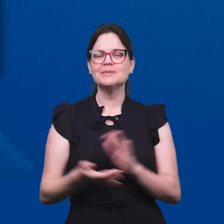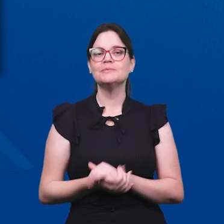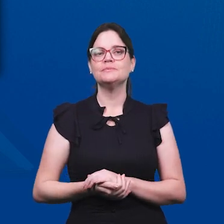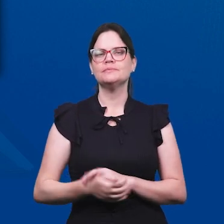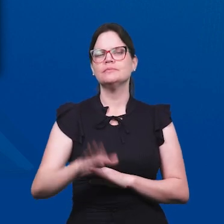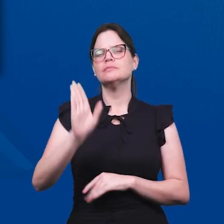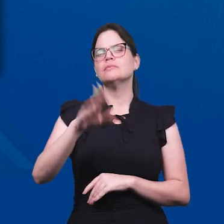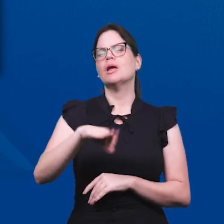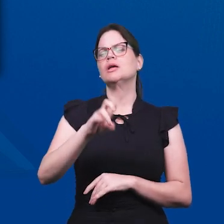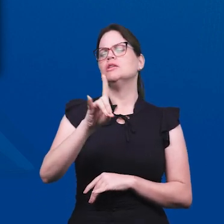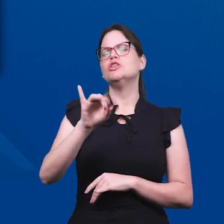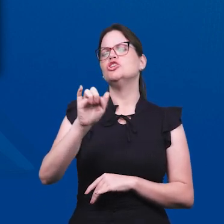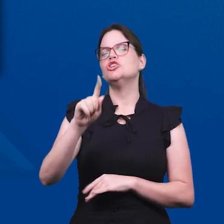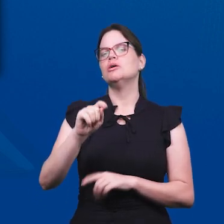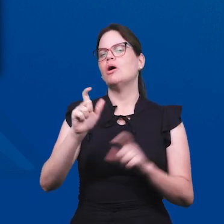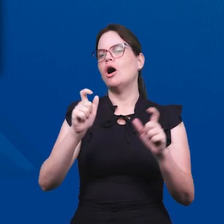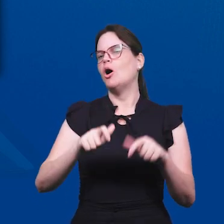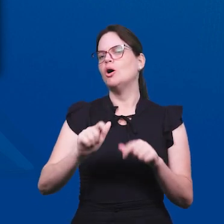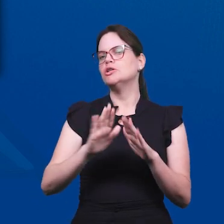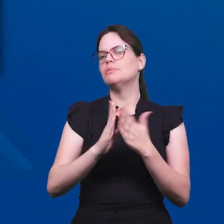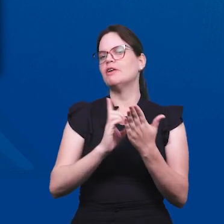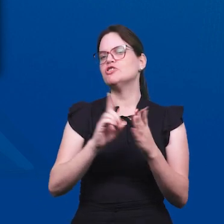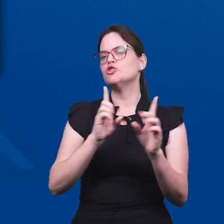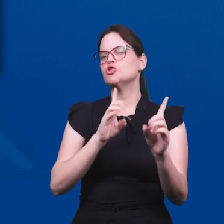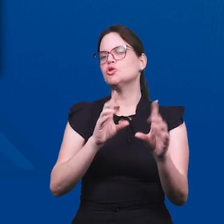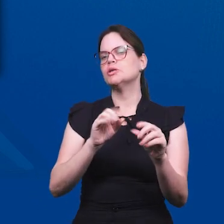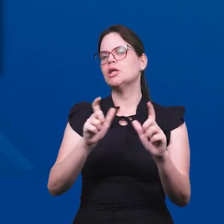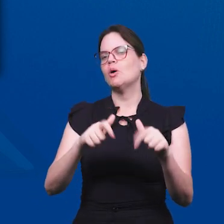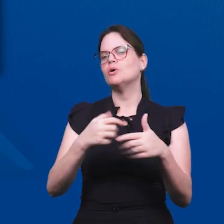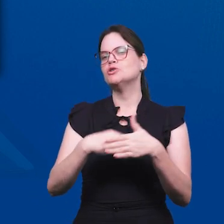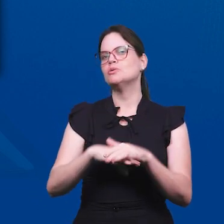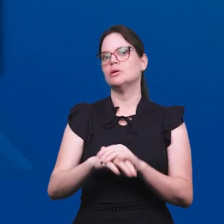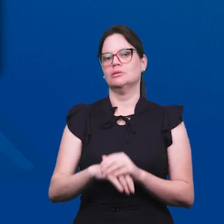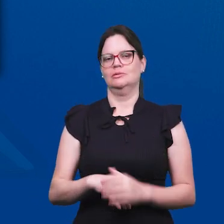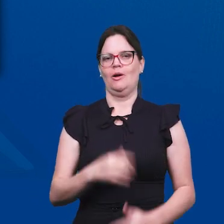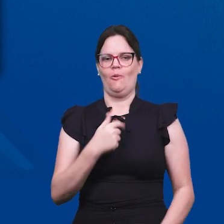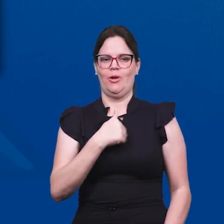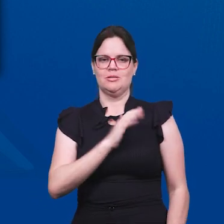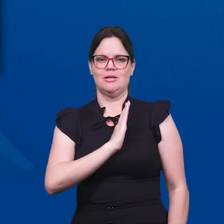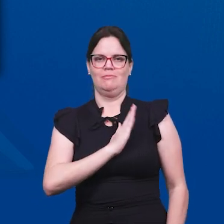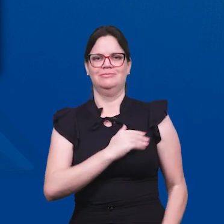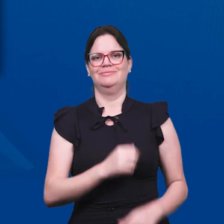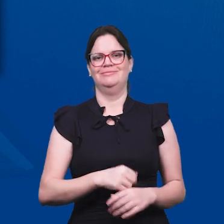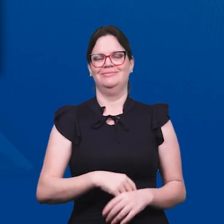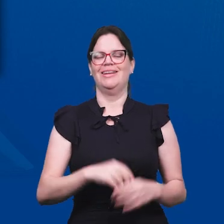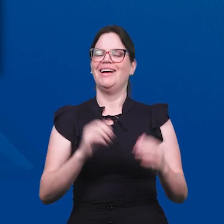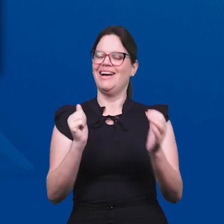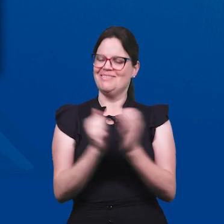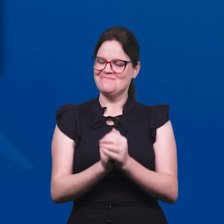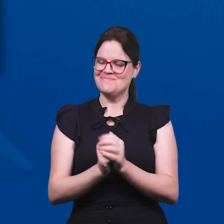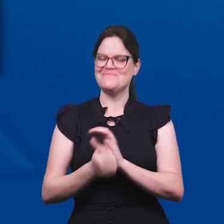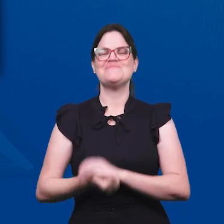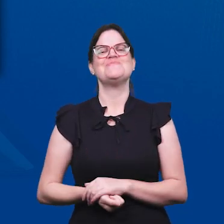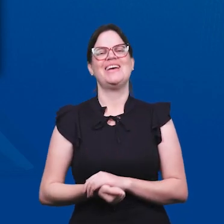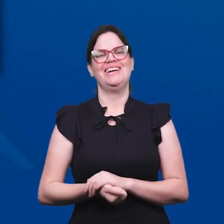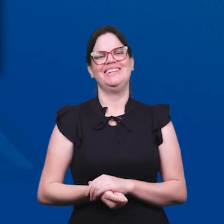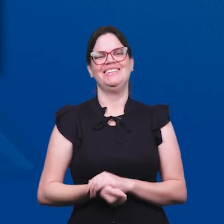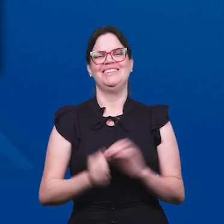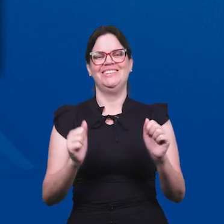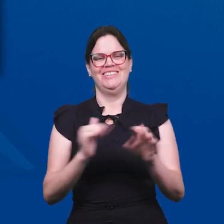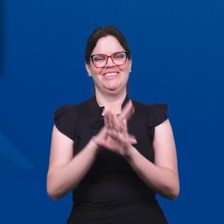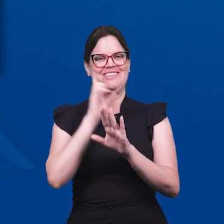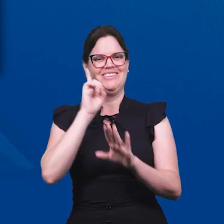A Jesus. Diego, onde devemos guardar a palavra de Deus? Coração.